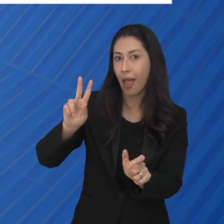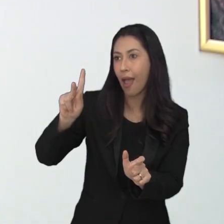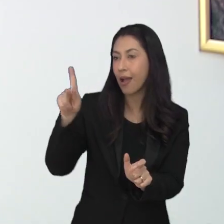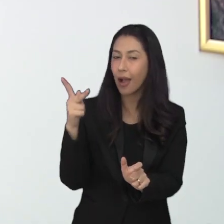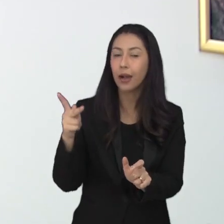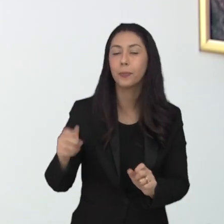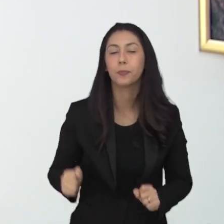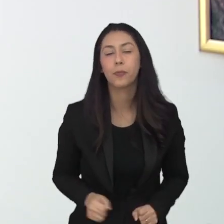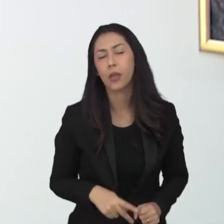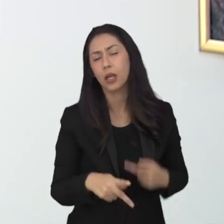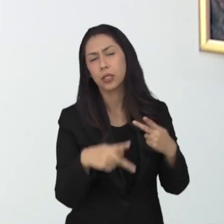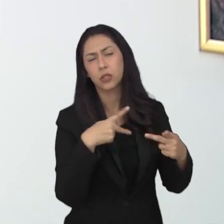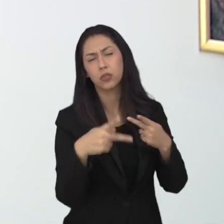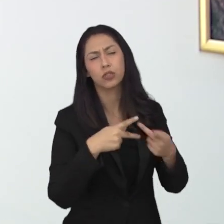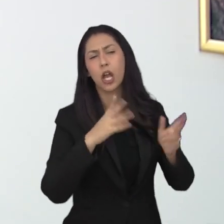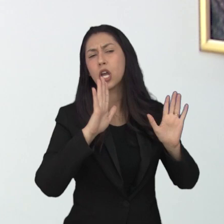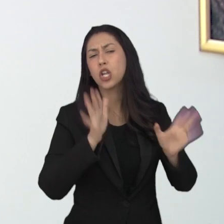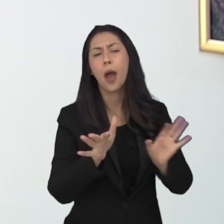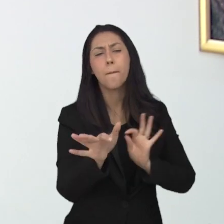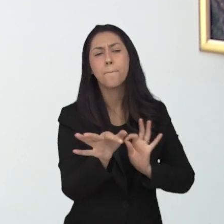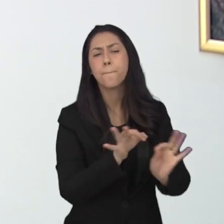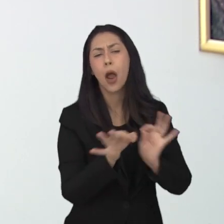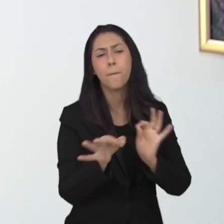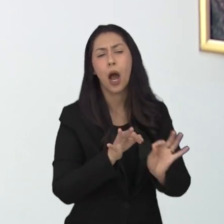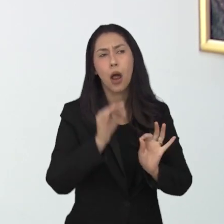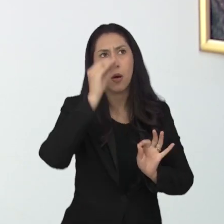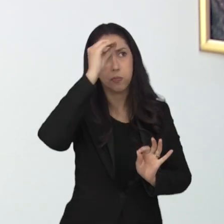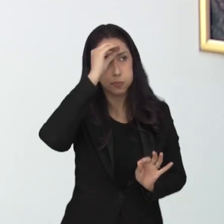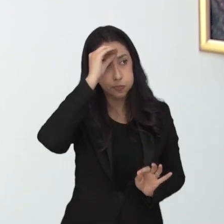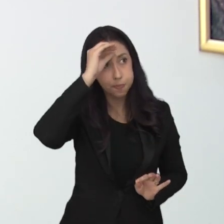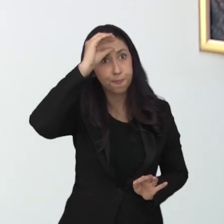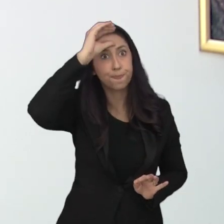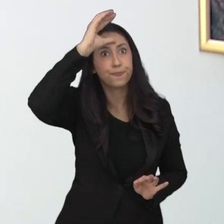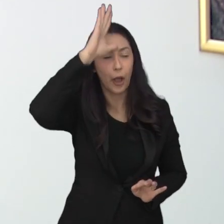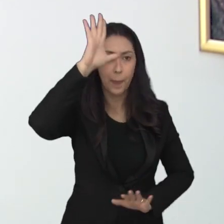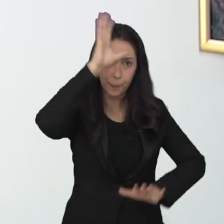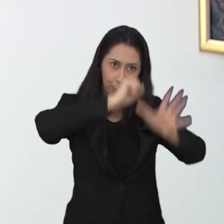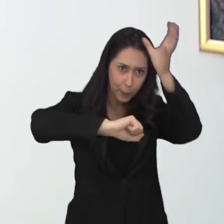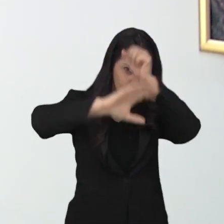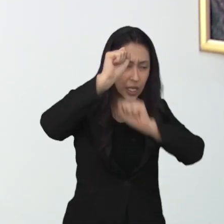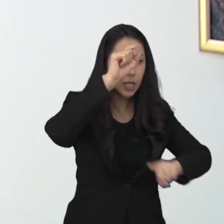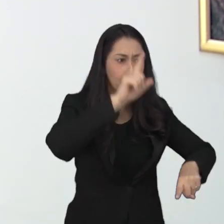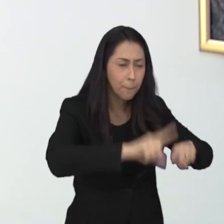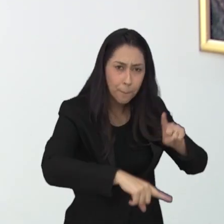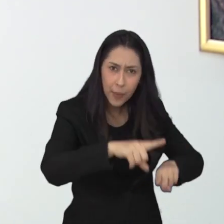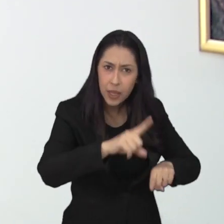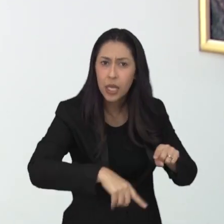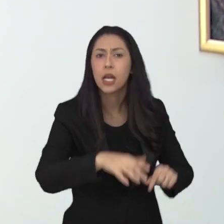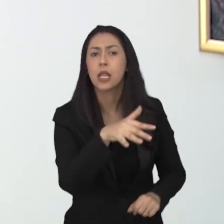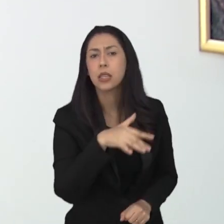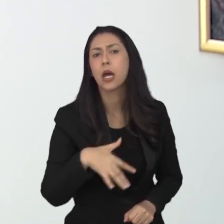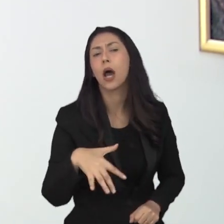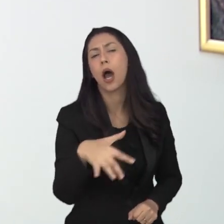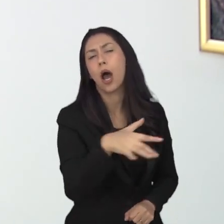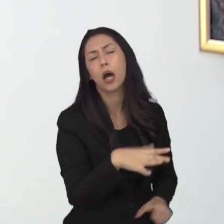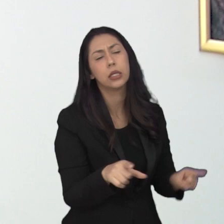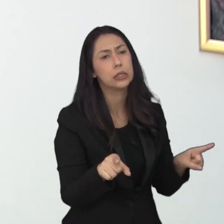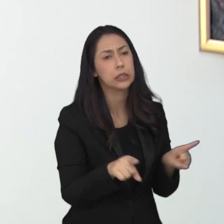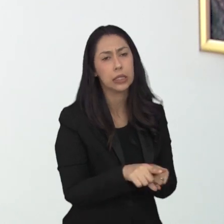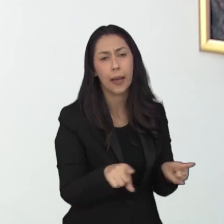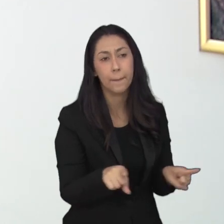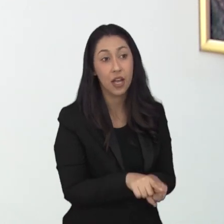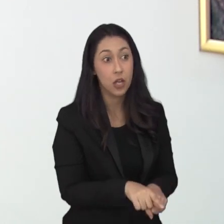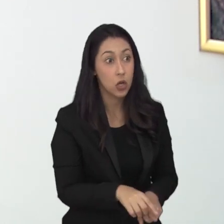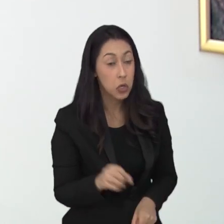humanos. O São José dos Campos já tem uma tradição de produzir conhecimento nessa área, de ter produtos nessa área, né, de ter